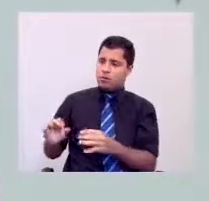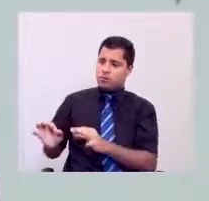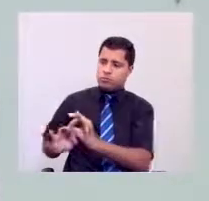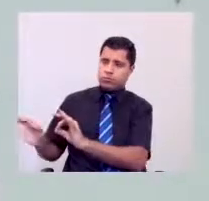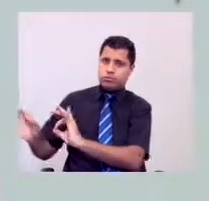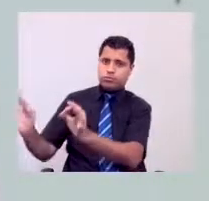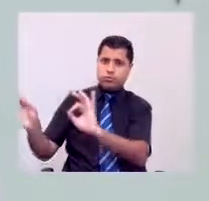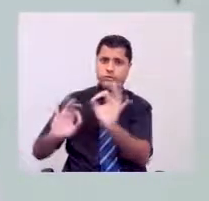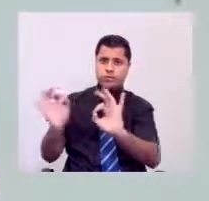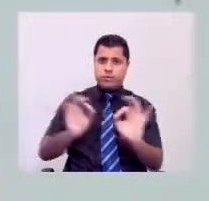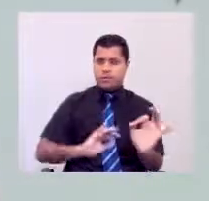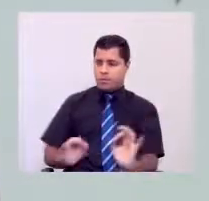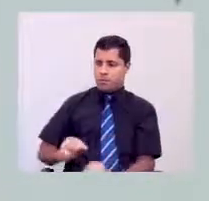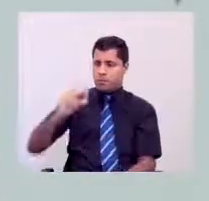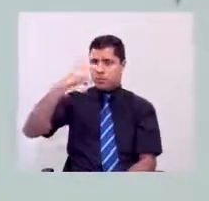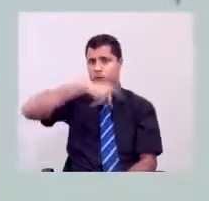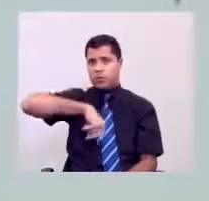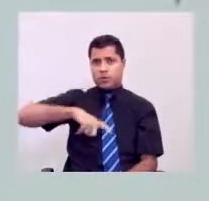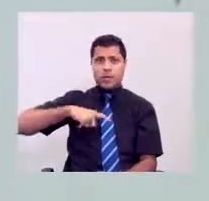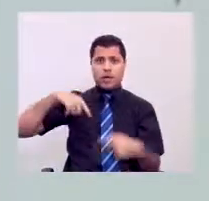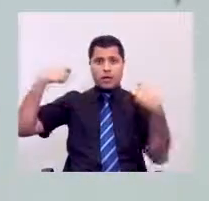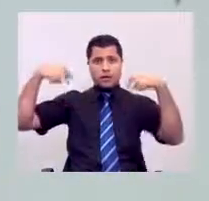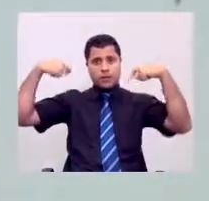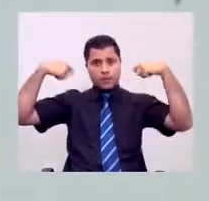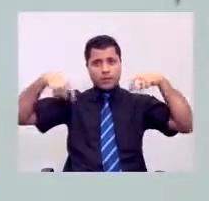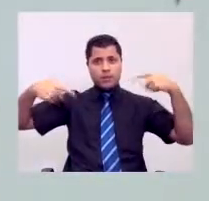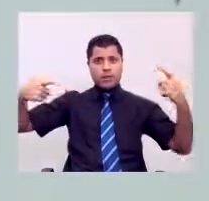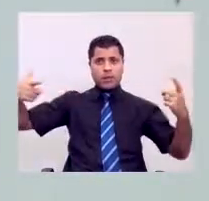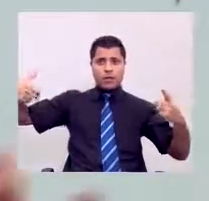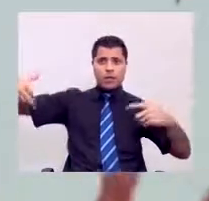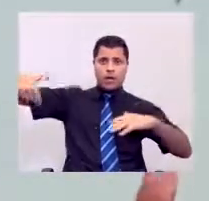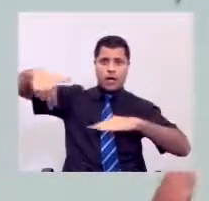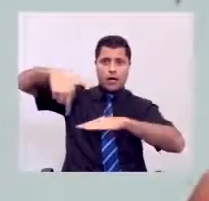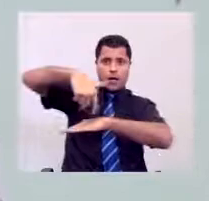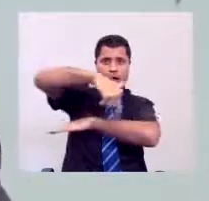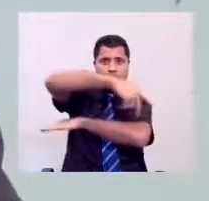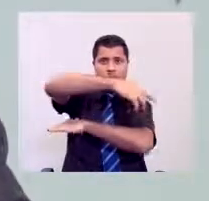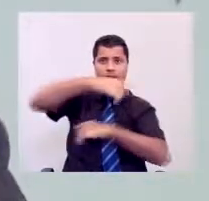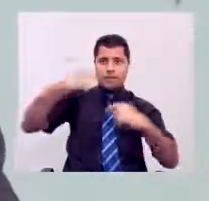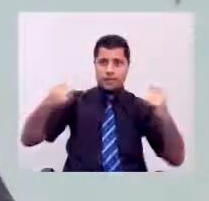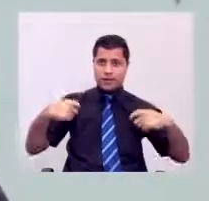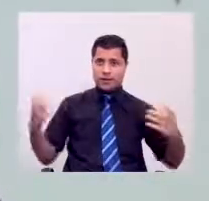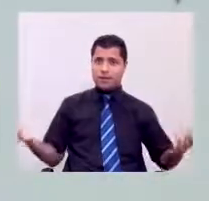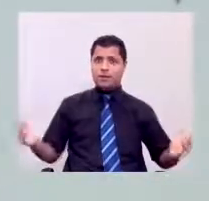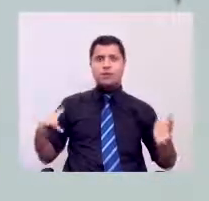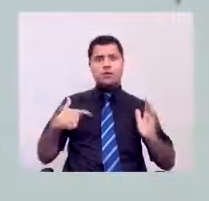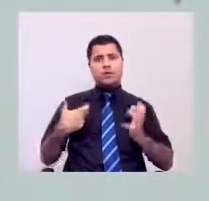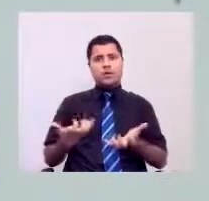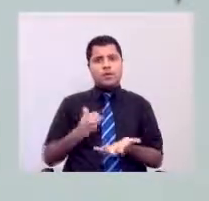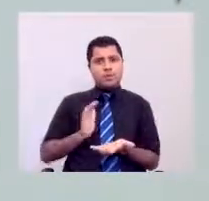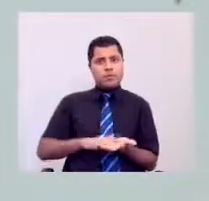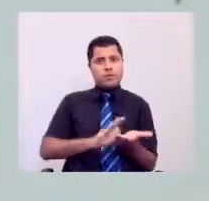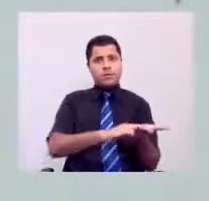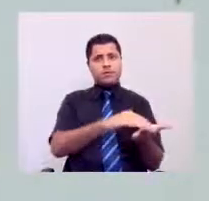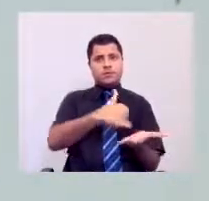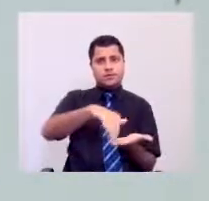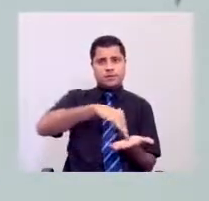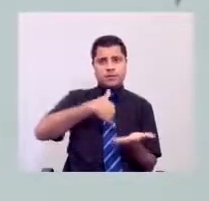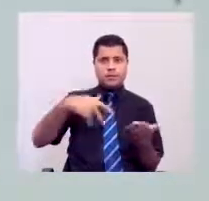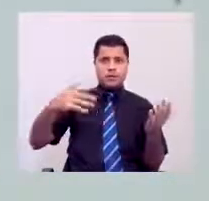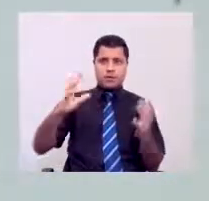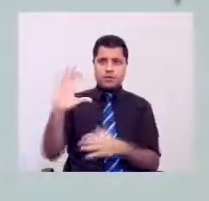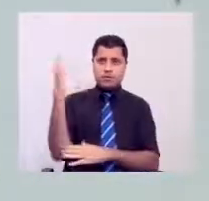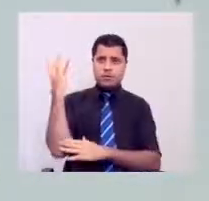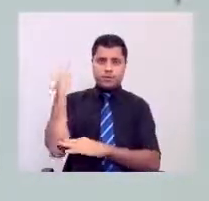com academia, área de caminhada. E eu quero parabenizar o secretário de Meio Ambiente, porque muito se